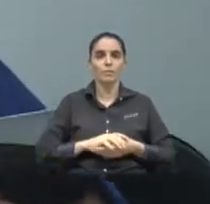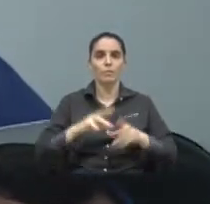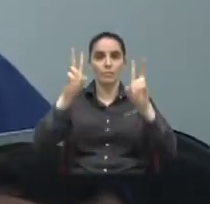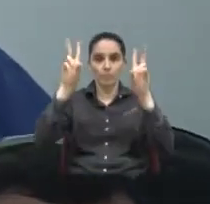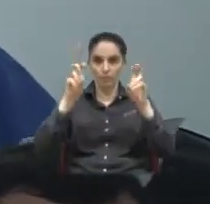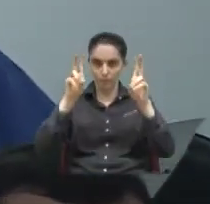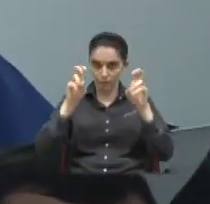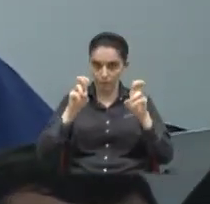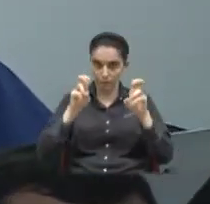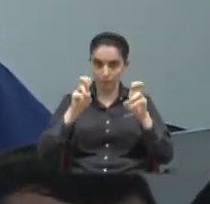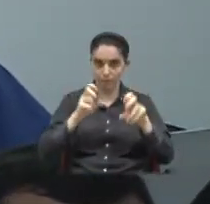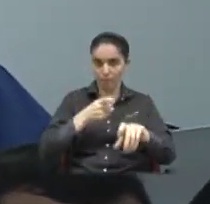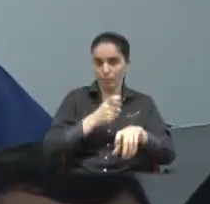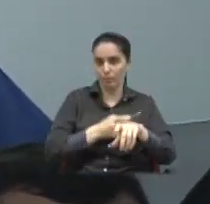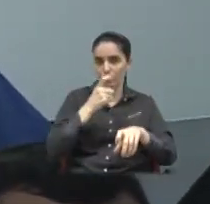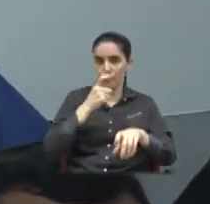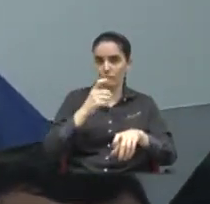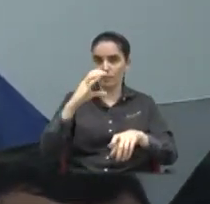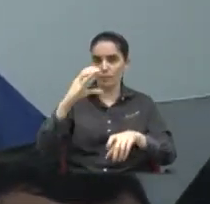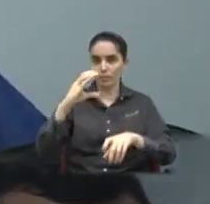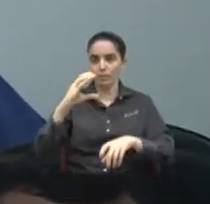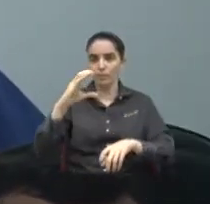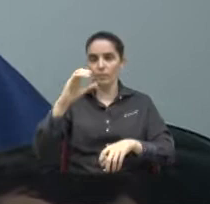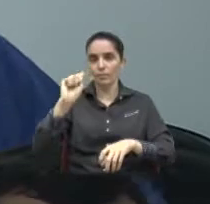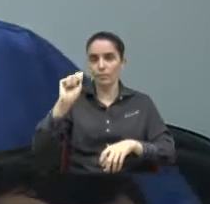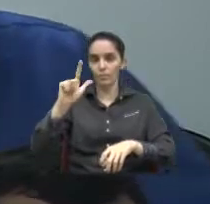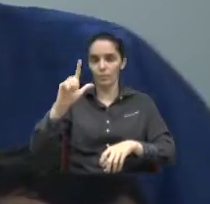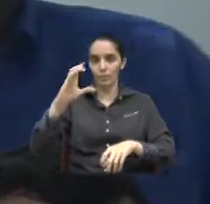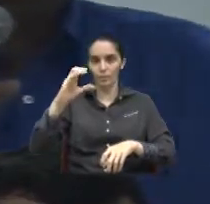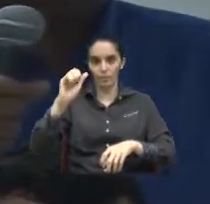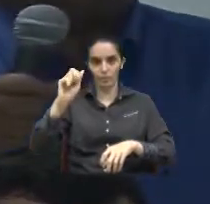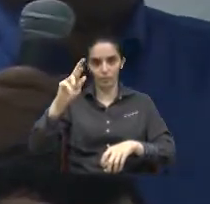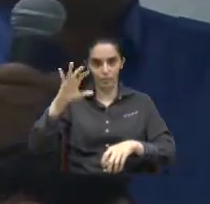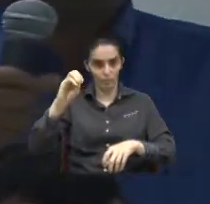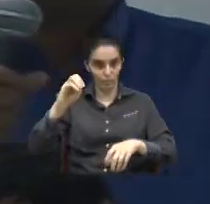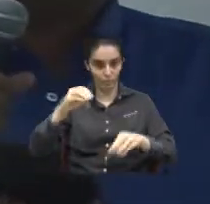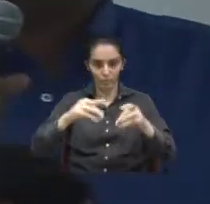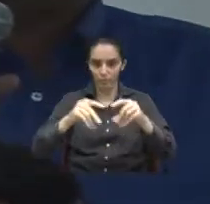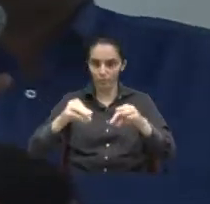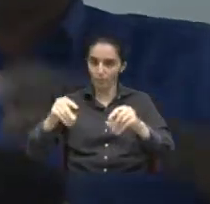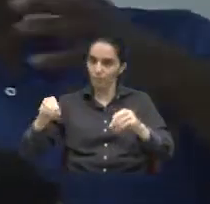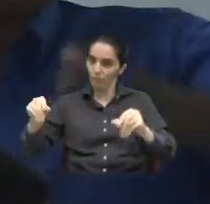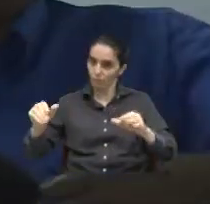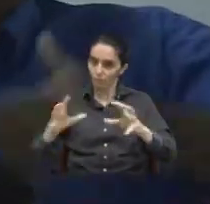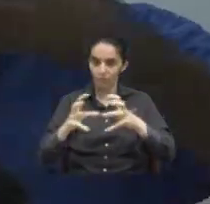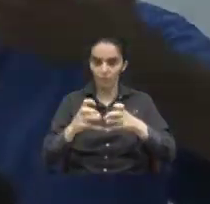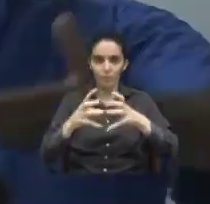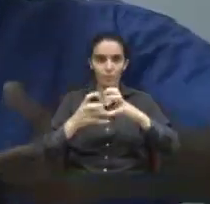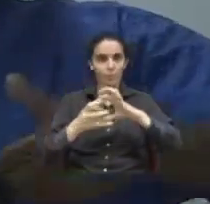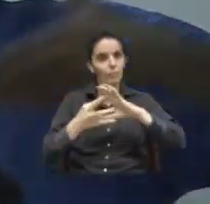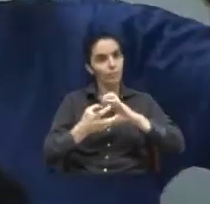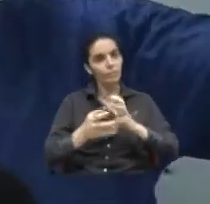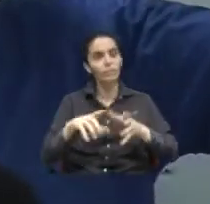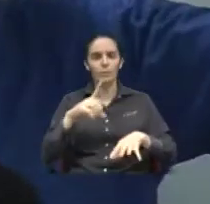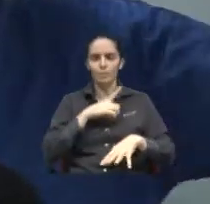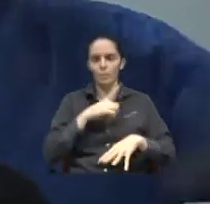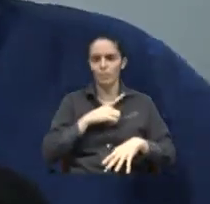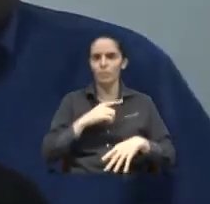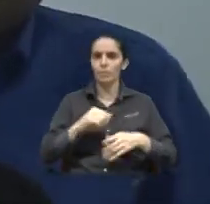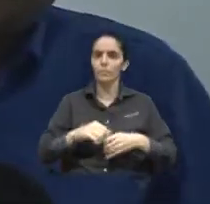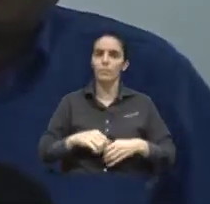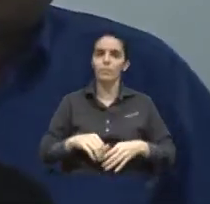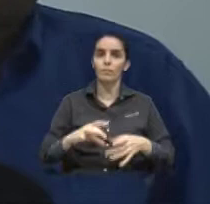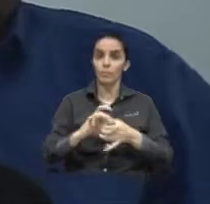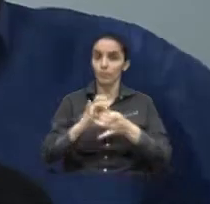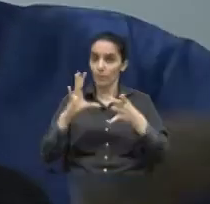a minério, por exemplo, calcário, pedra, areia, argila. Então, além da autorização de zonamento do município, existe